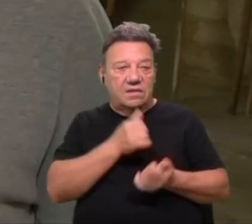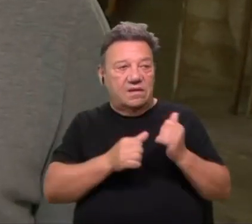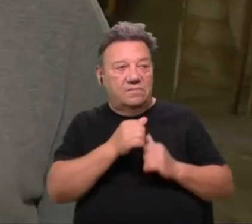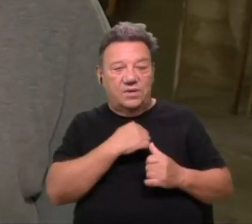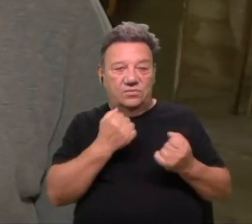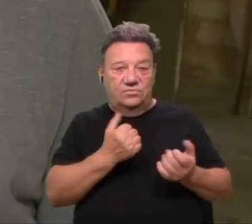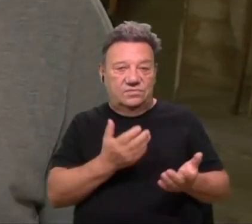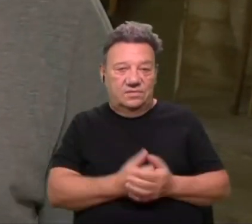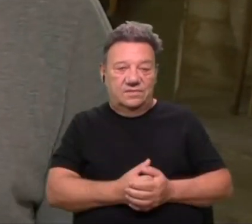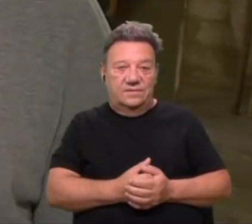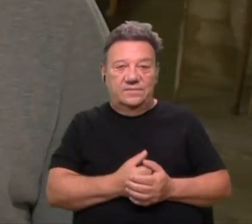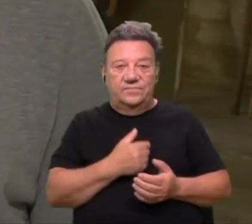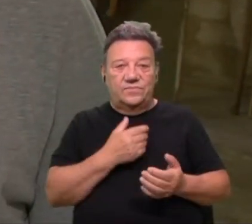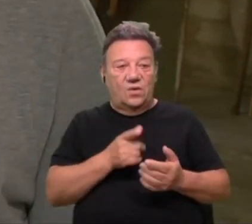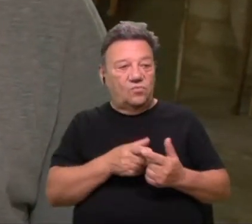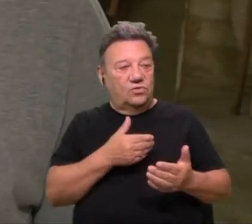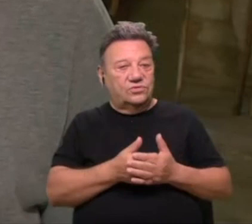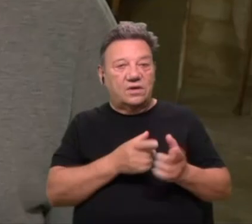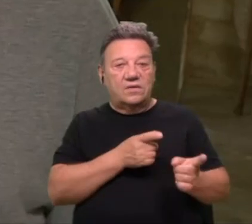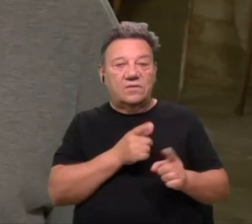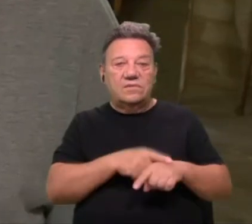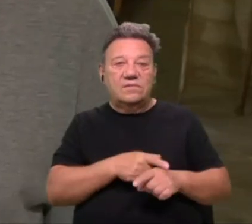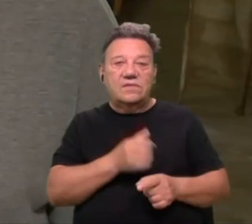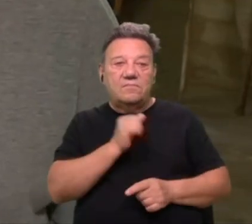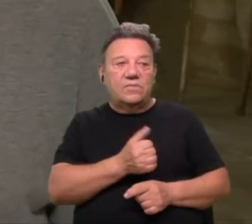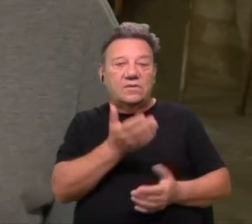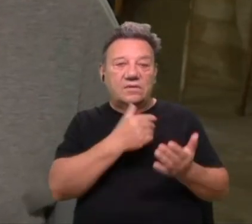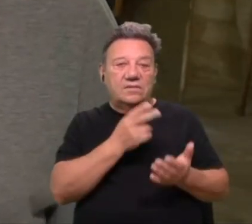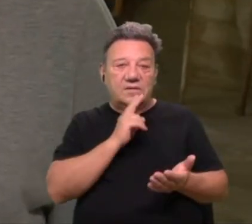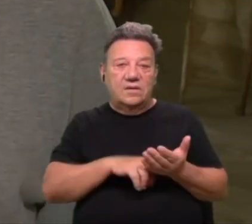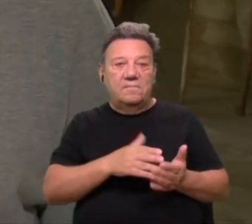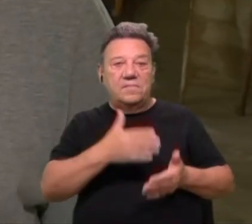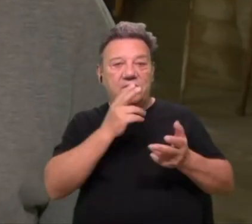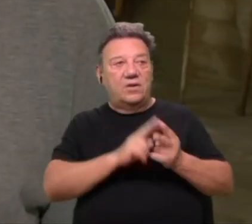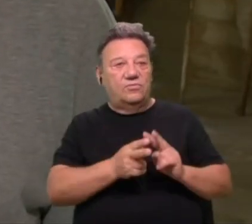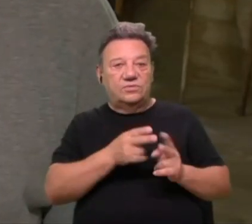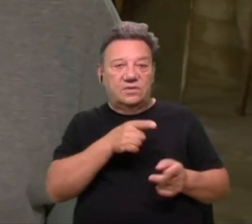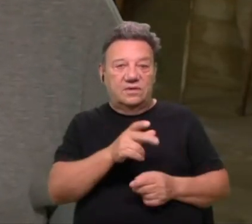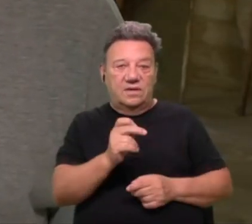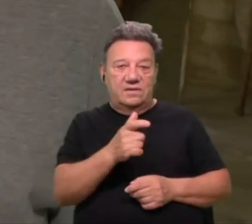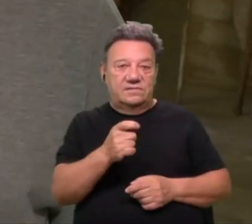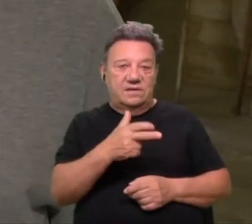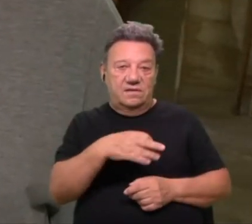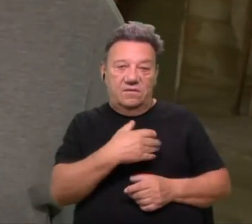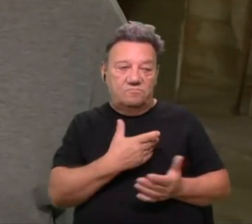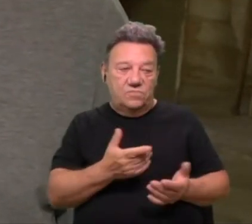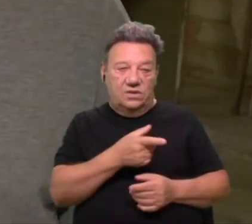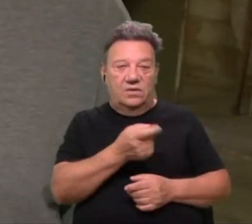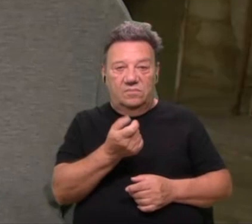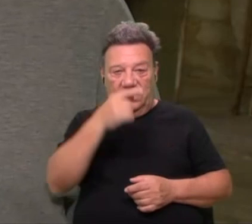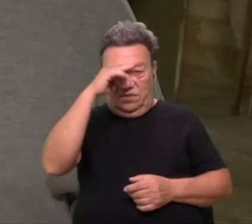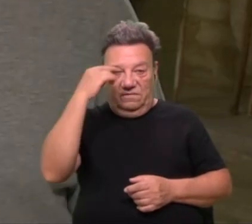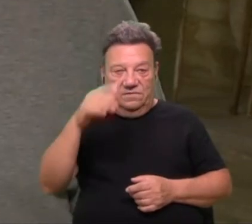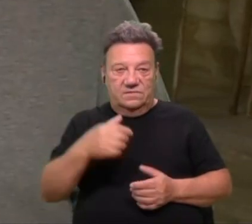e chegar aos tempos da da da da primeira demonstração da azar é um bocado